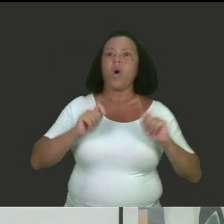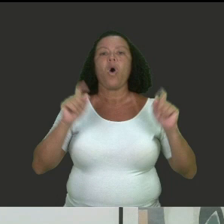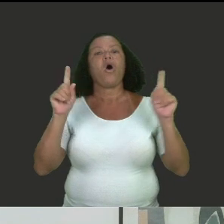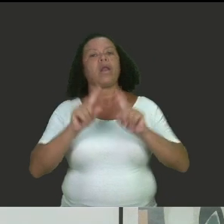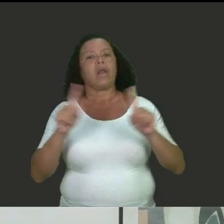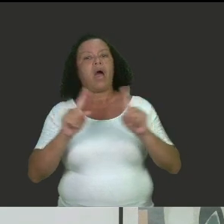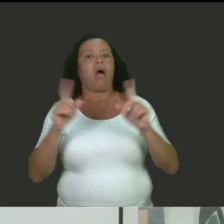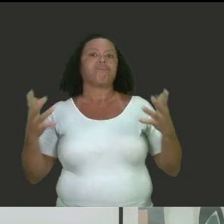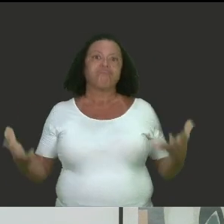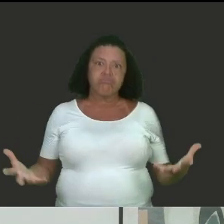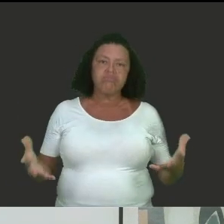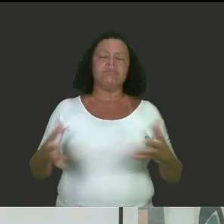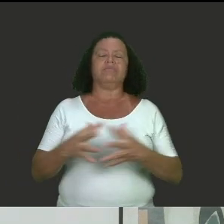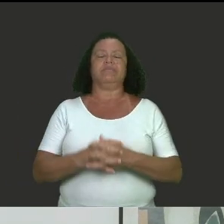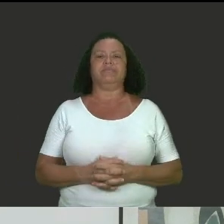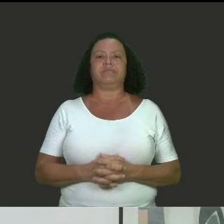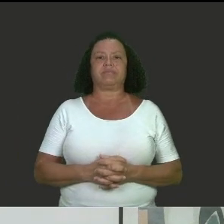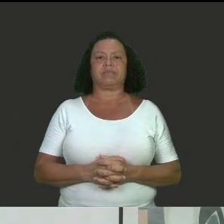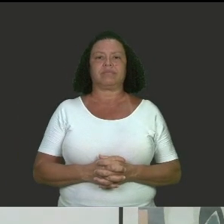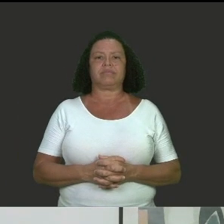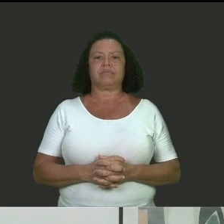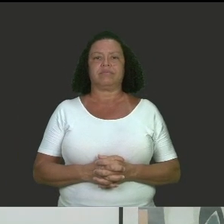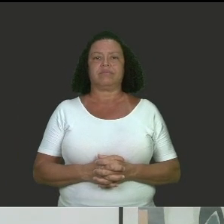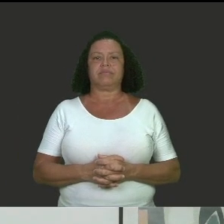se agravando.